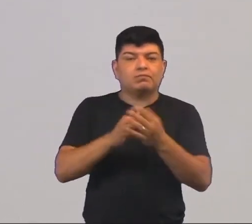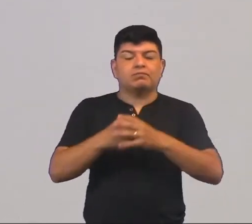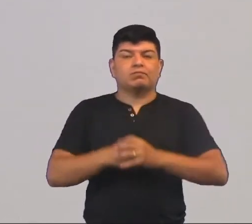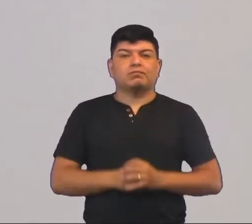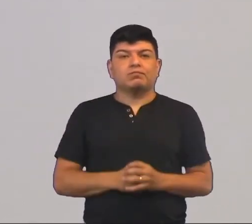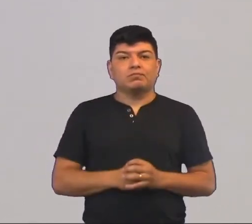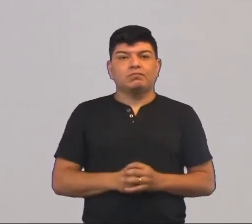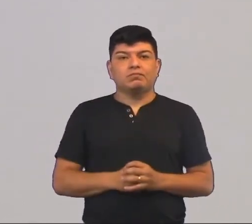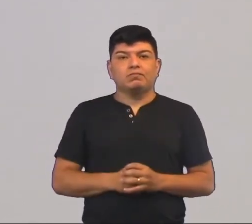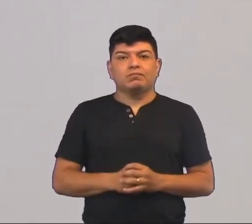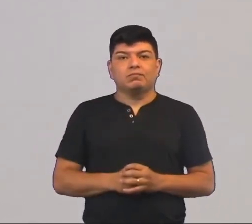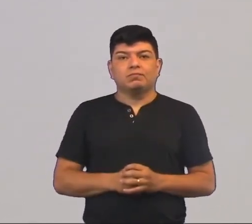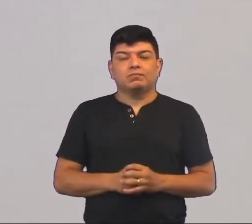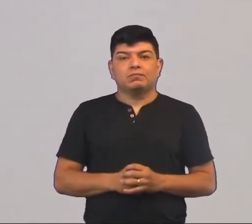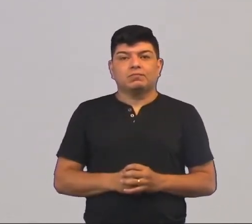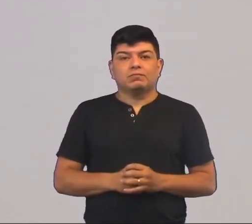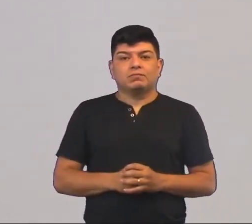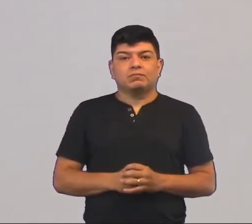coisa.